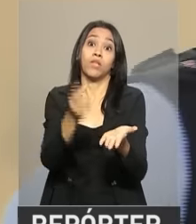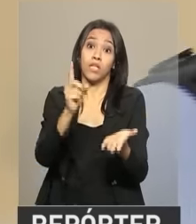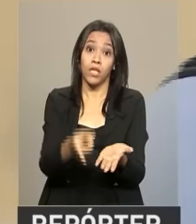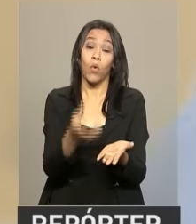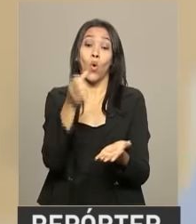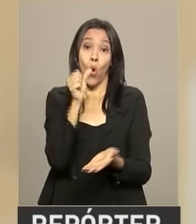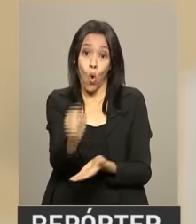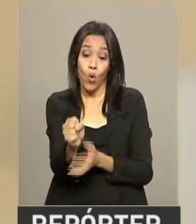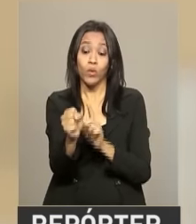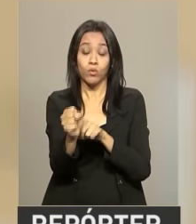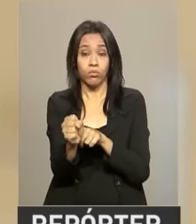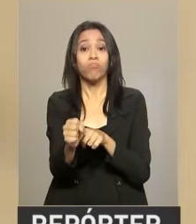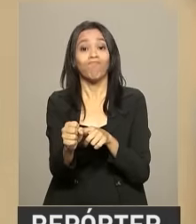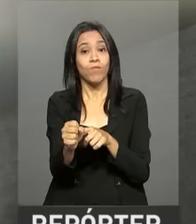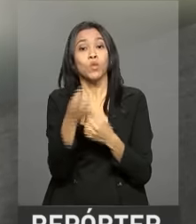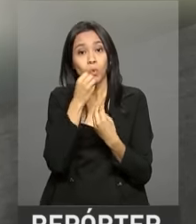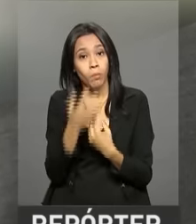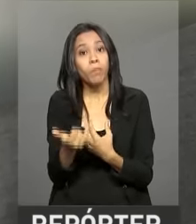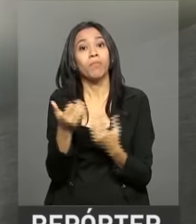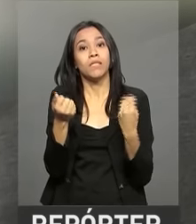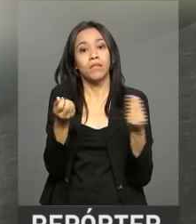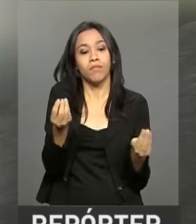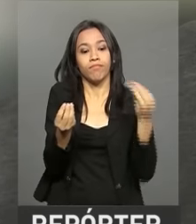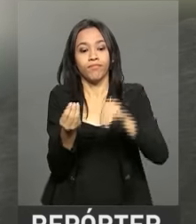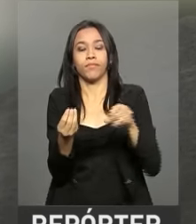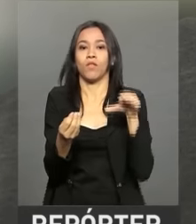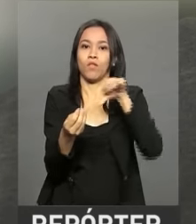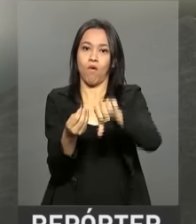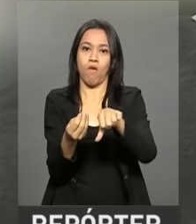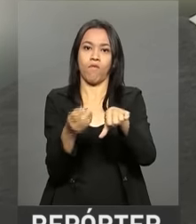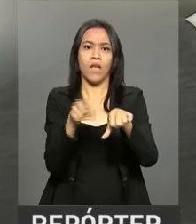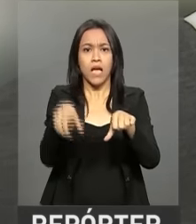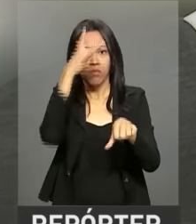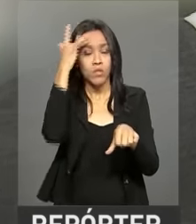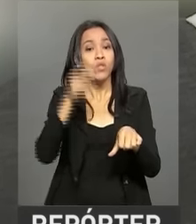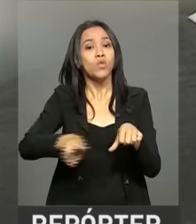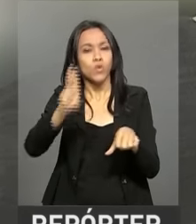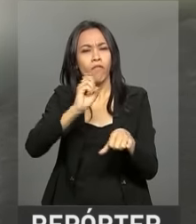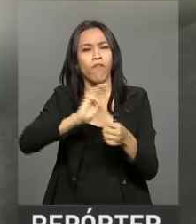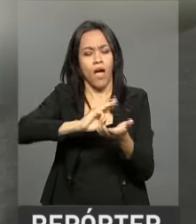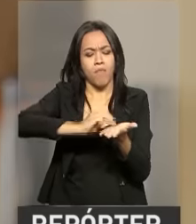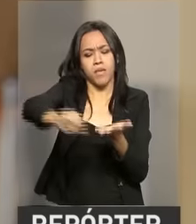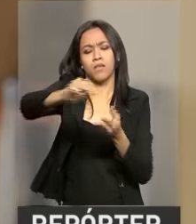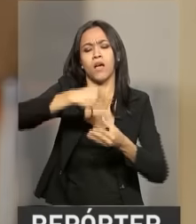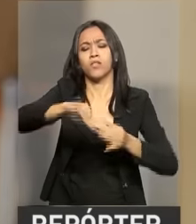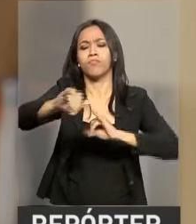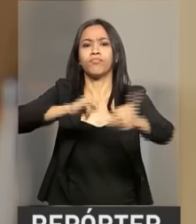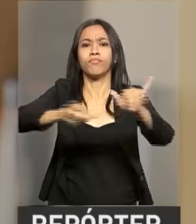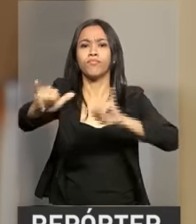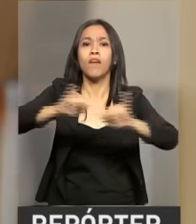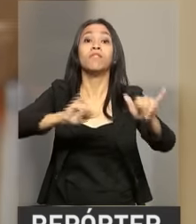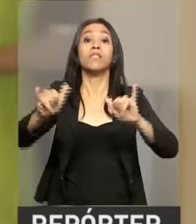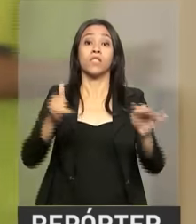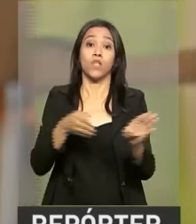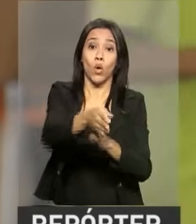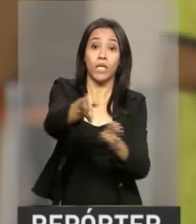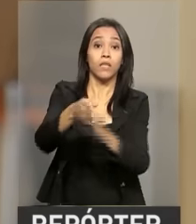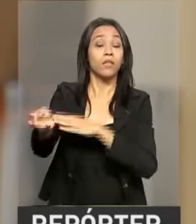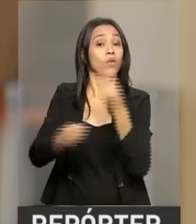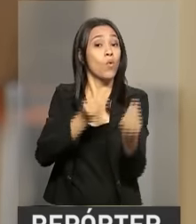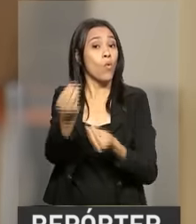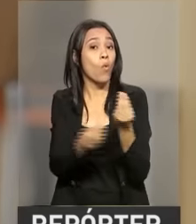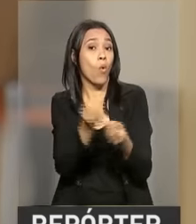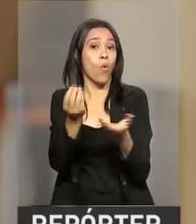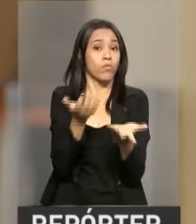oito dígitos ainda serão completadas e os usuários vão receber mensagens com orientações sobre a nova forma de